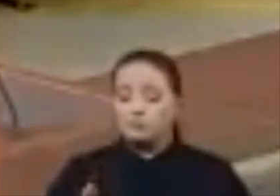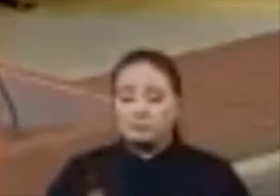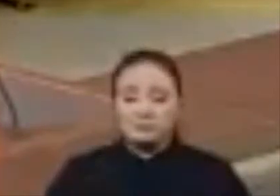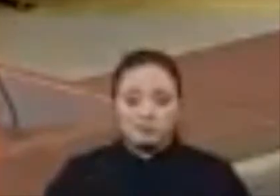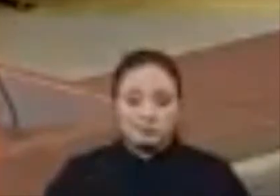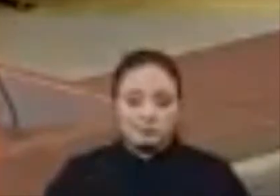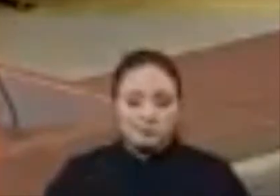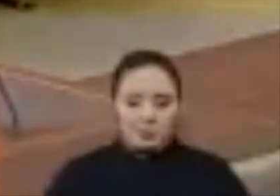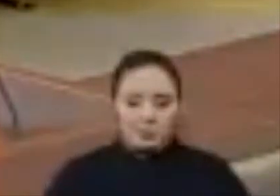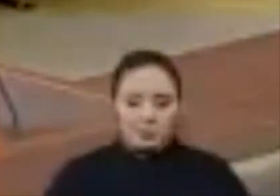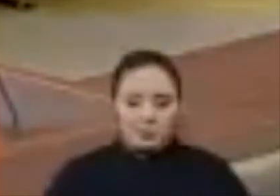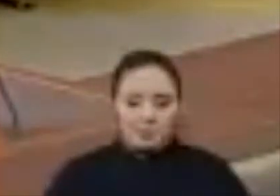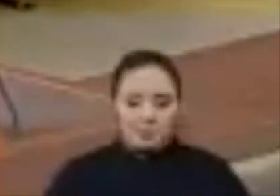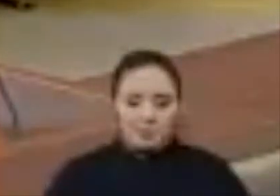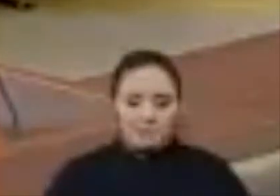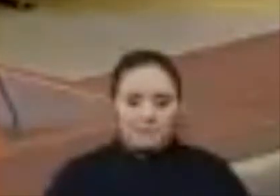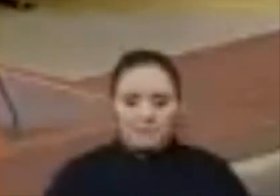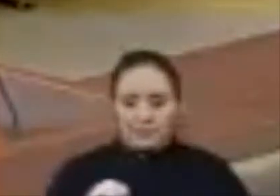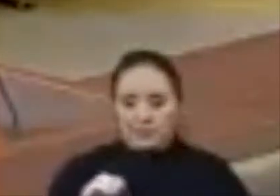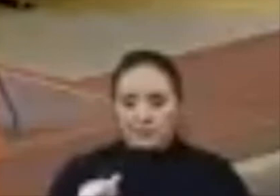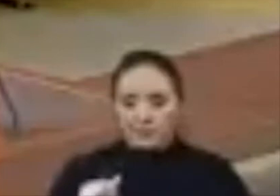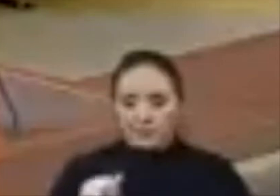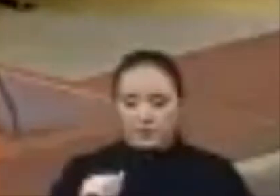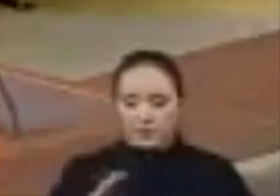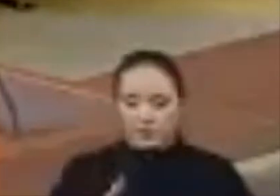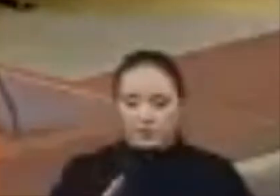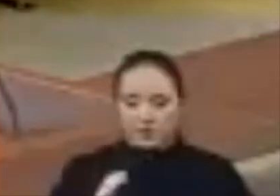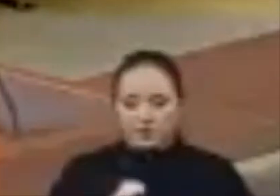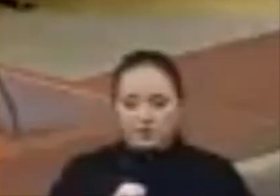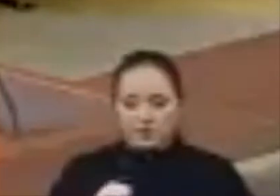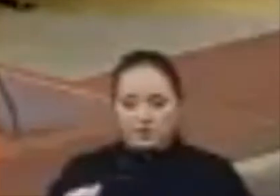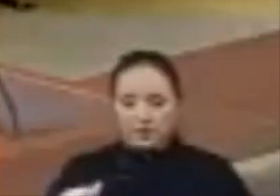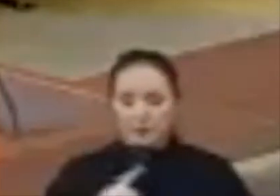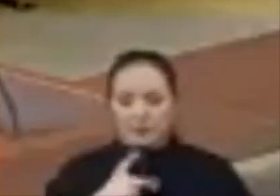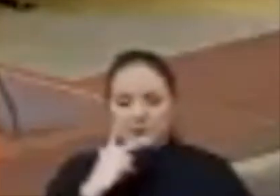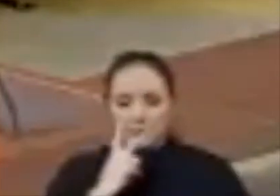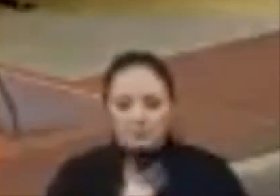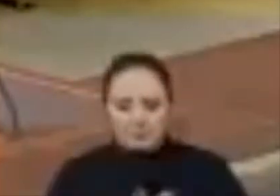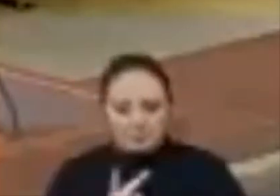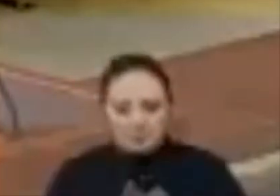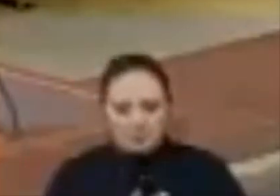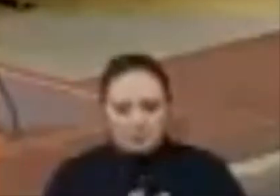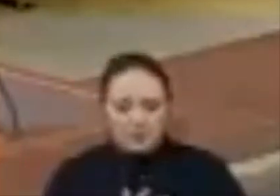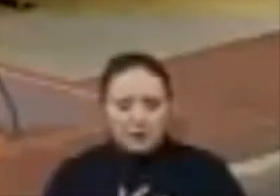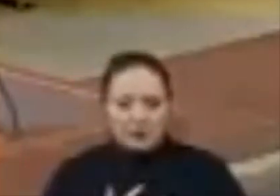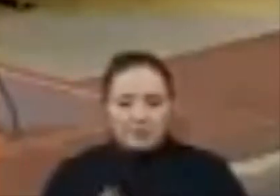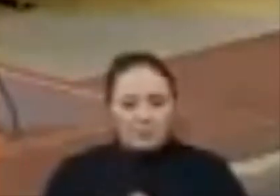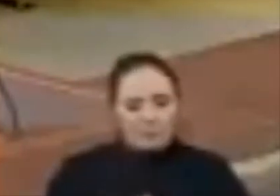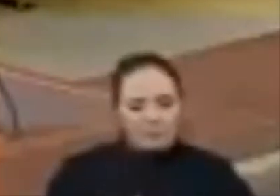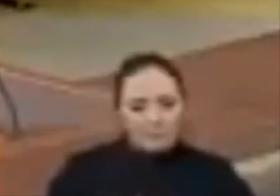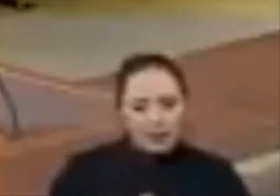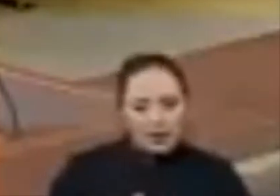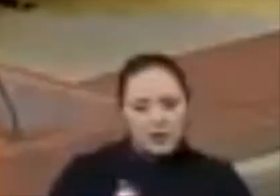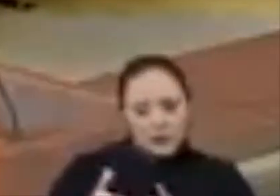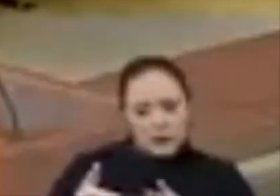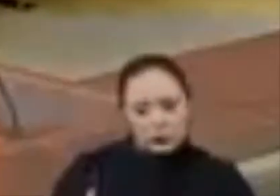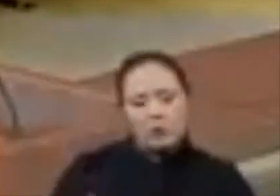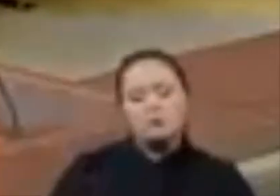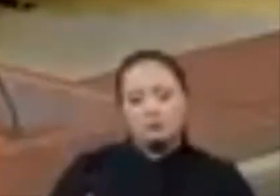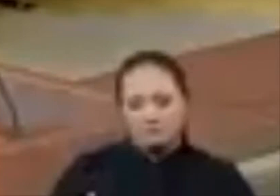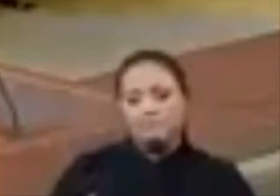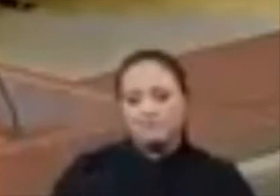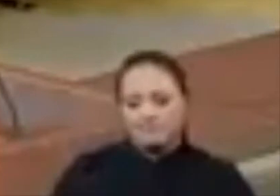Brasil. A OAB e a Caixa, elas têm o mesmo DNA, exatamente o mesmo DNA. E,